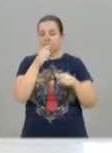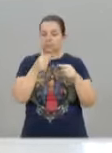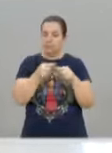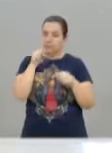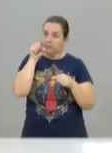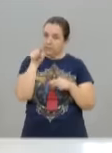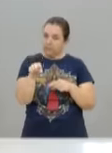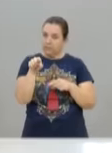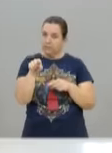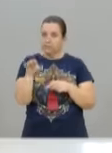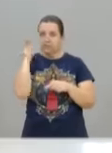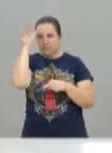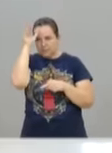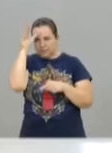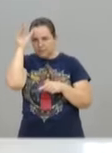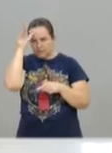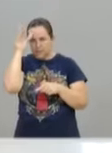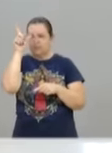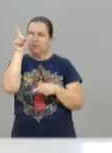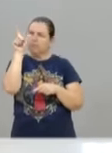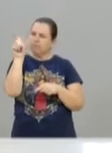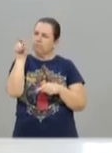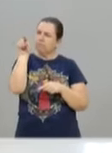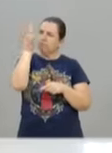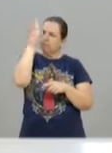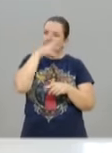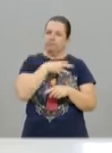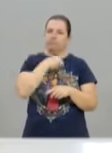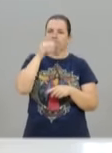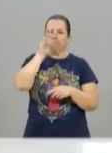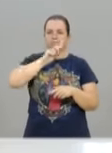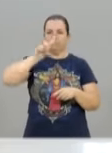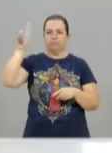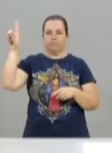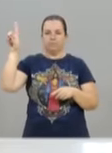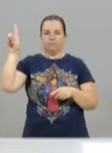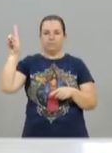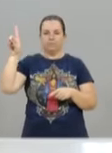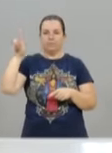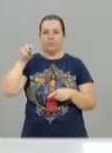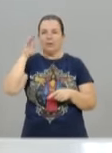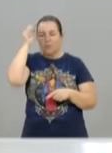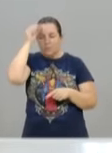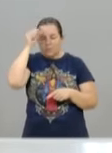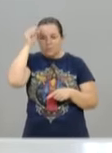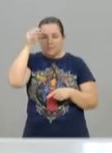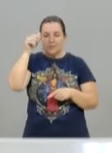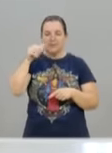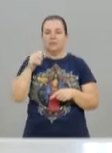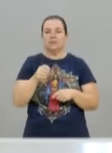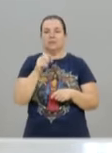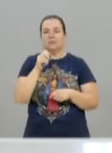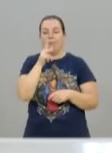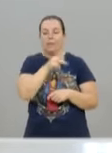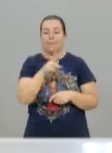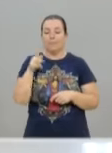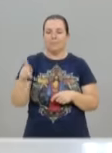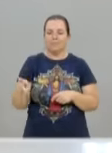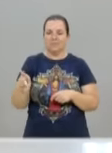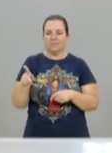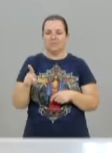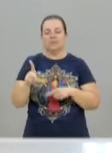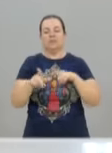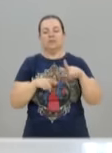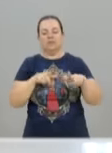consciência que tinha de ser o filho de Deus a consciência que ele tinha de ser o Messias ao trabalhar no